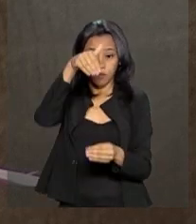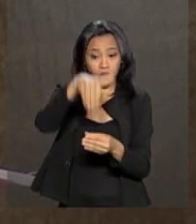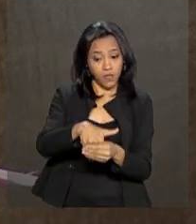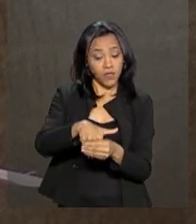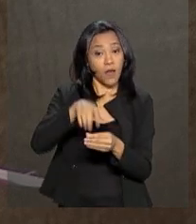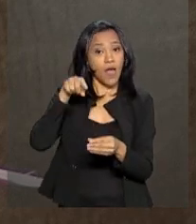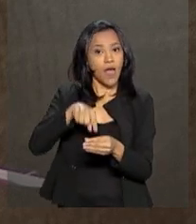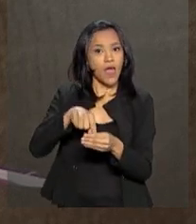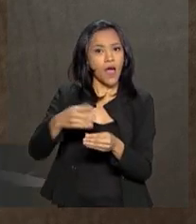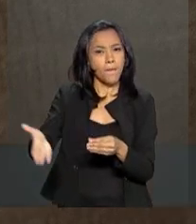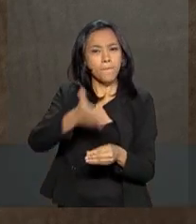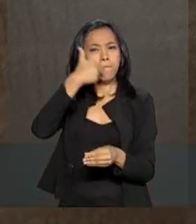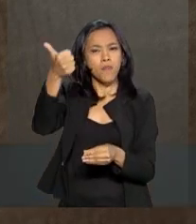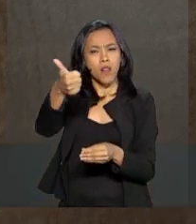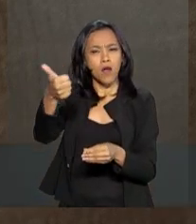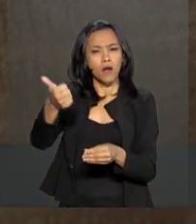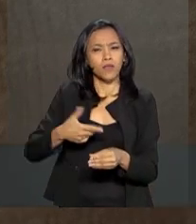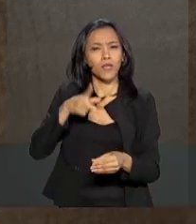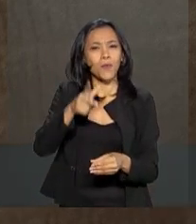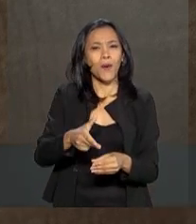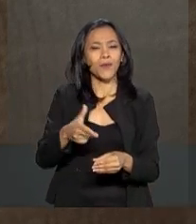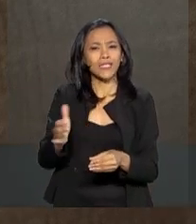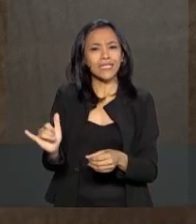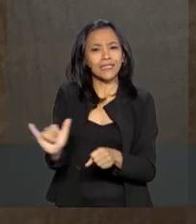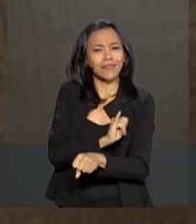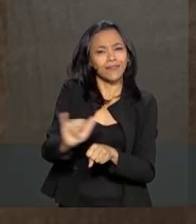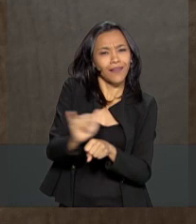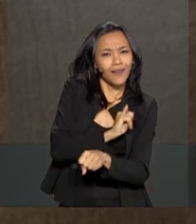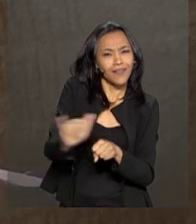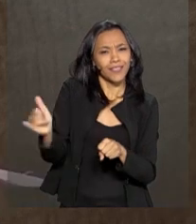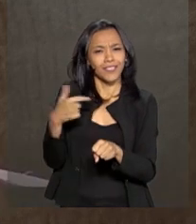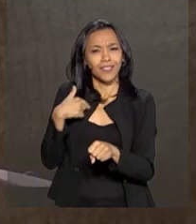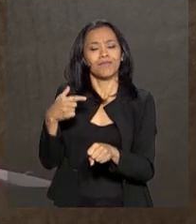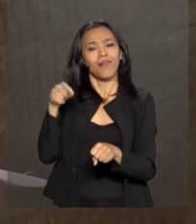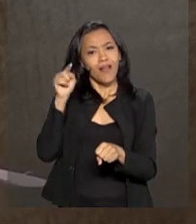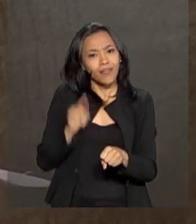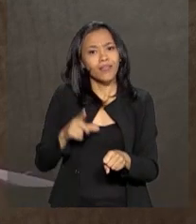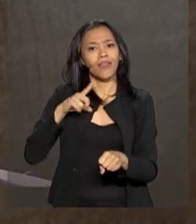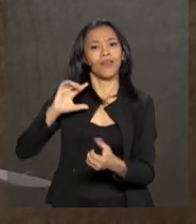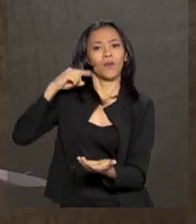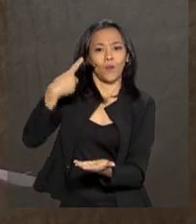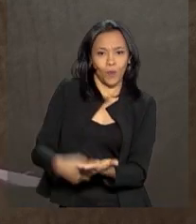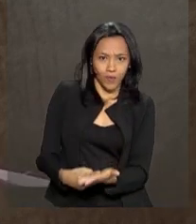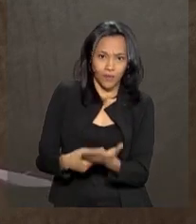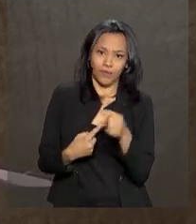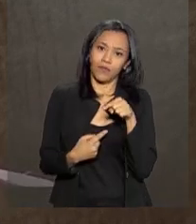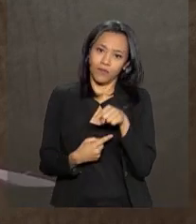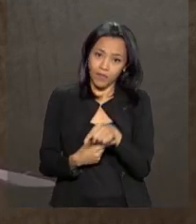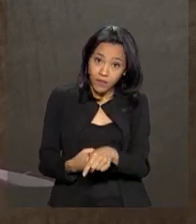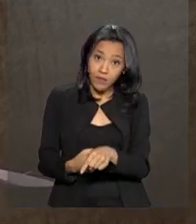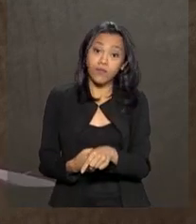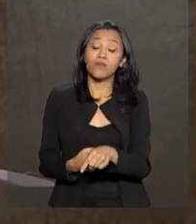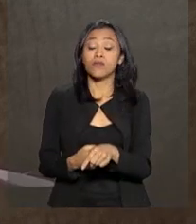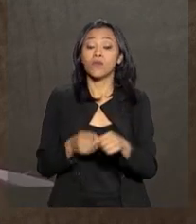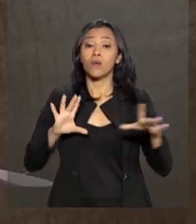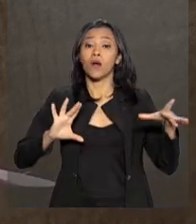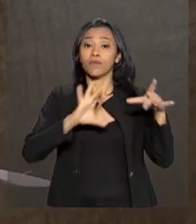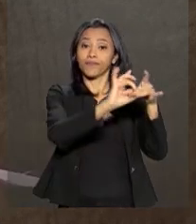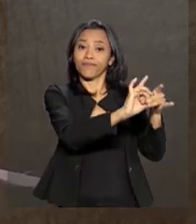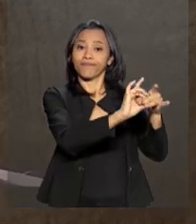arma do eleitor a instituição comprometida com sua missão constitucional